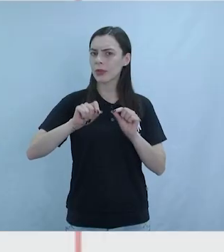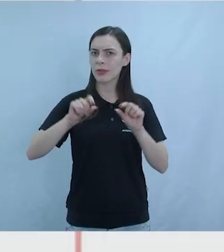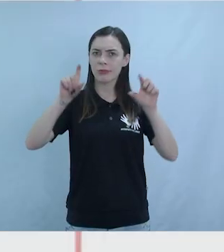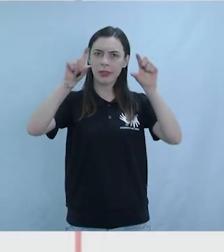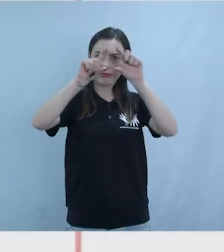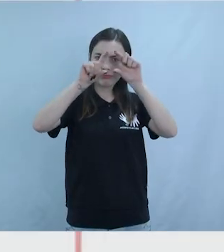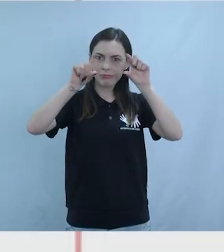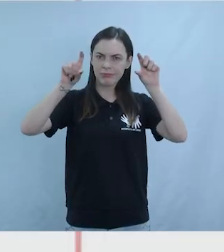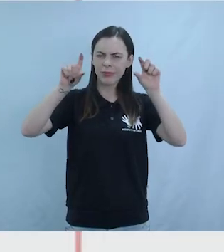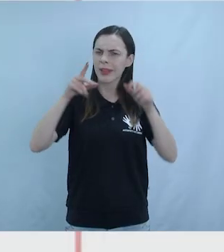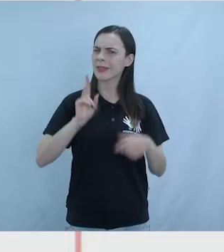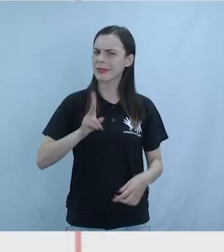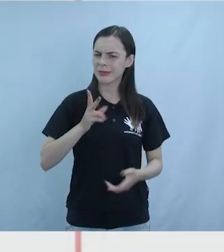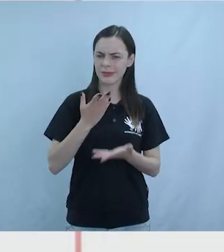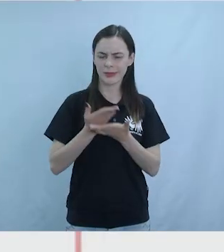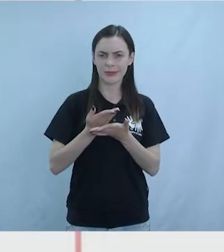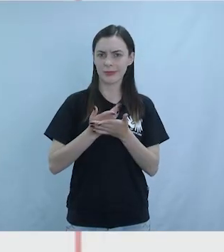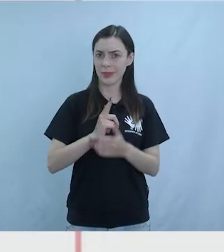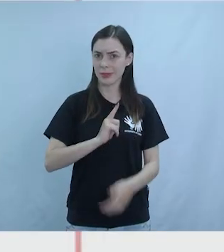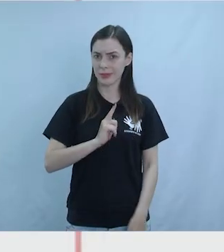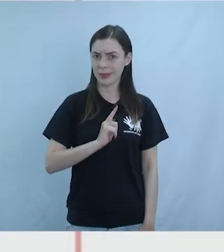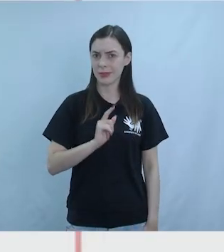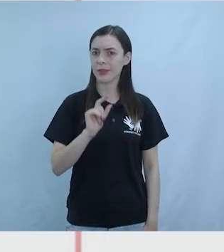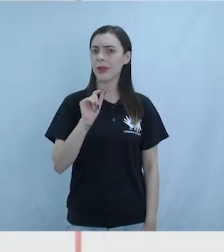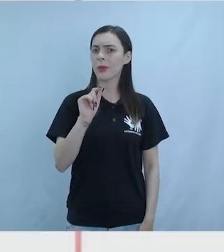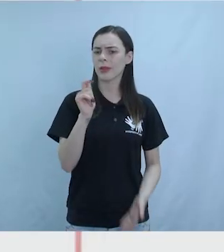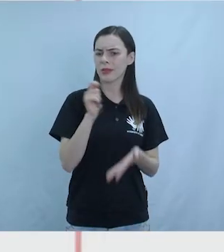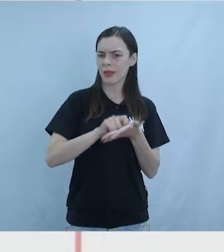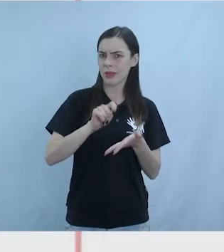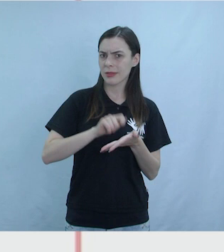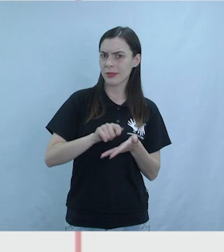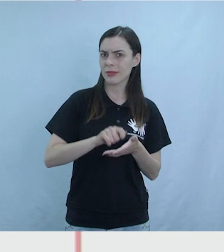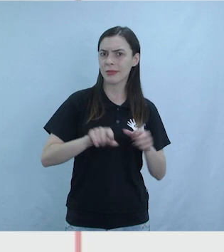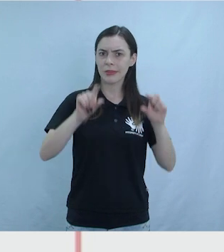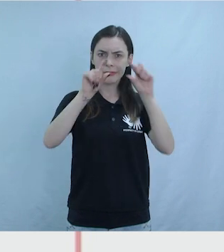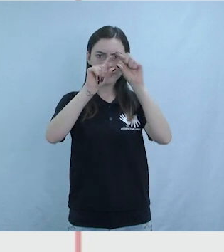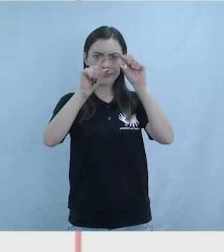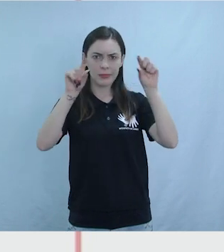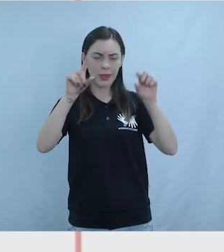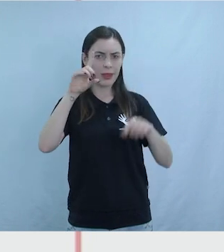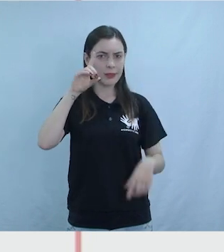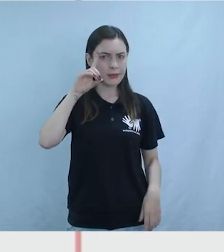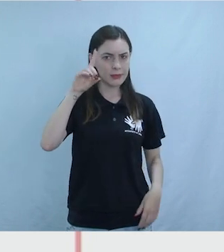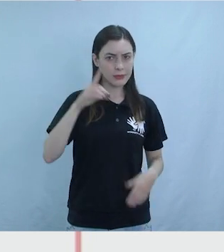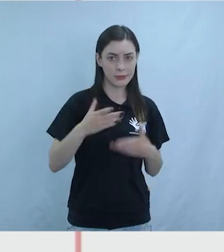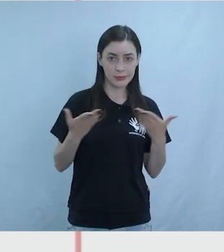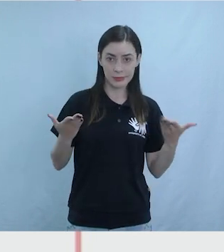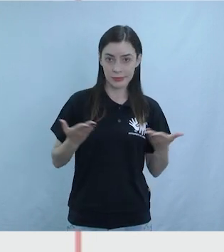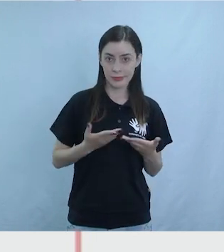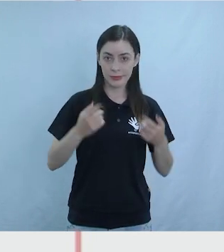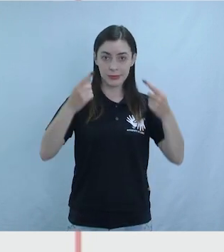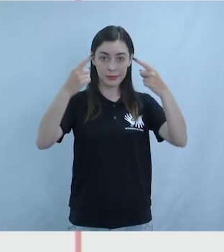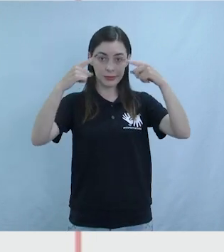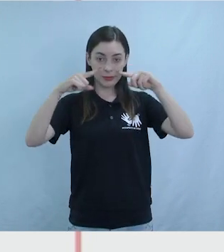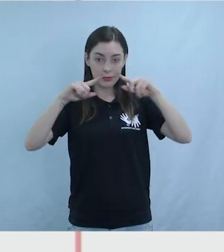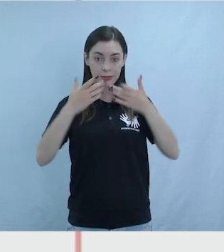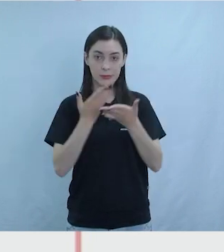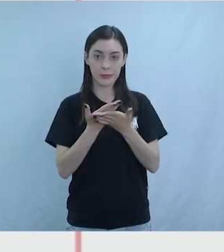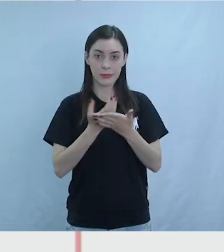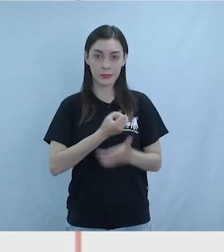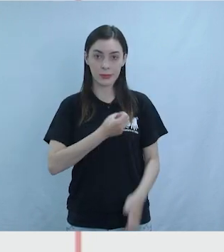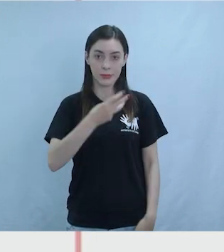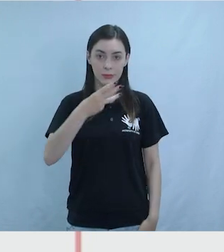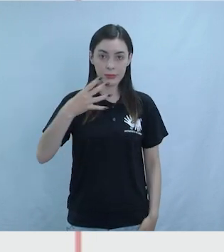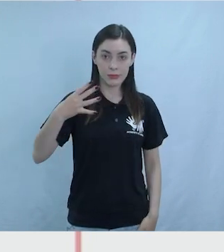que é o nosso cabeçalho, né? Que nós fazemos toda a nossa aula. Então, vocês vão colocar a data de hoje,